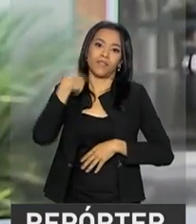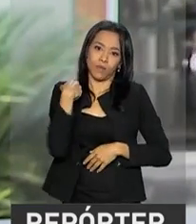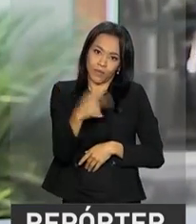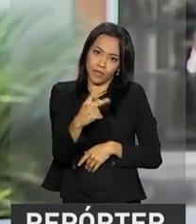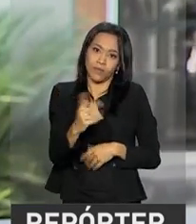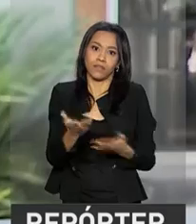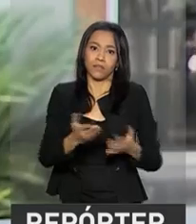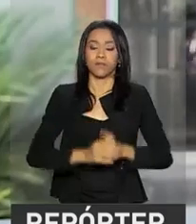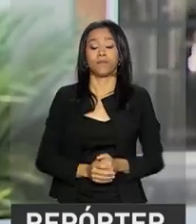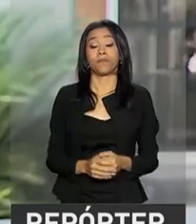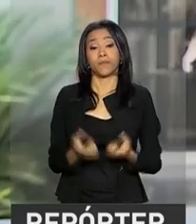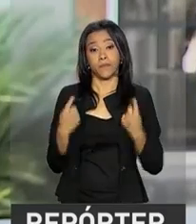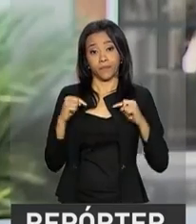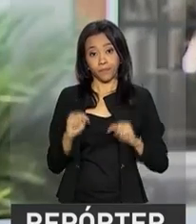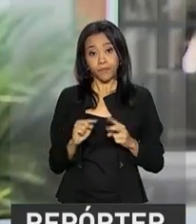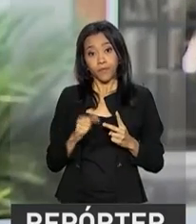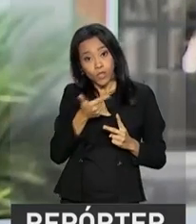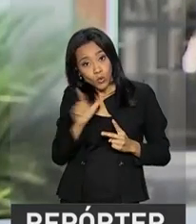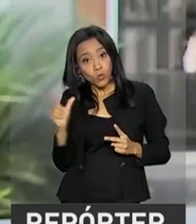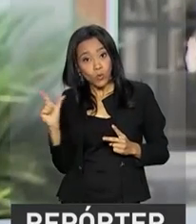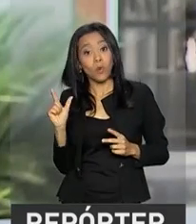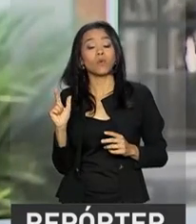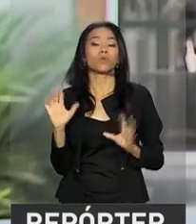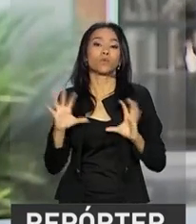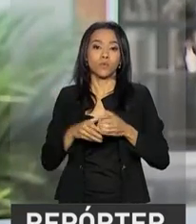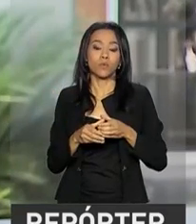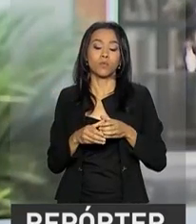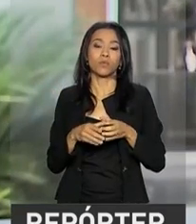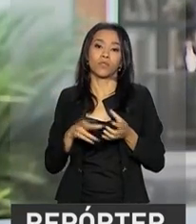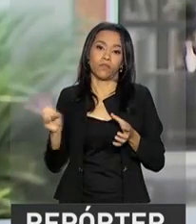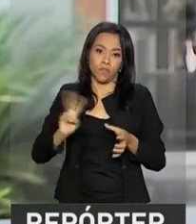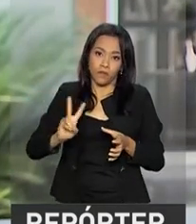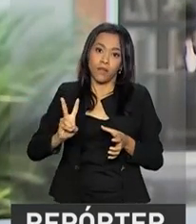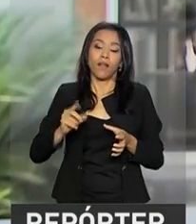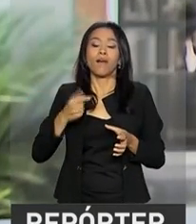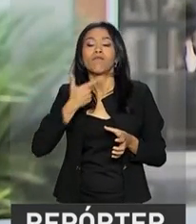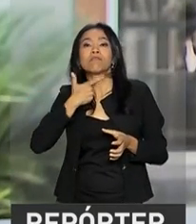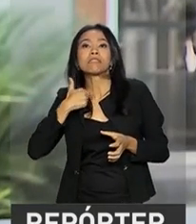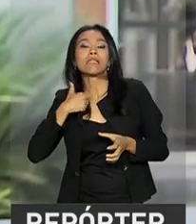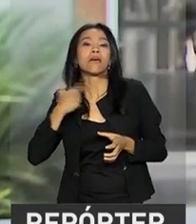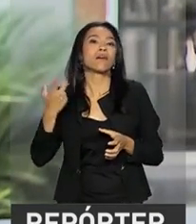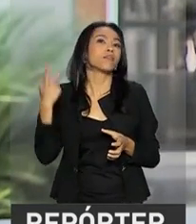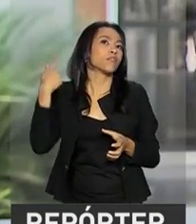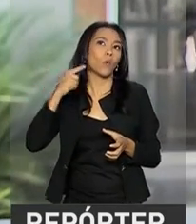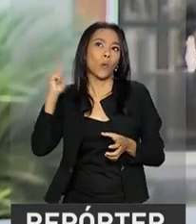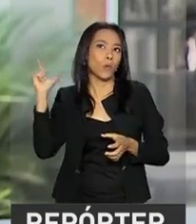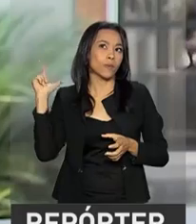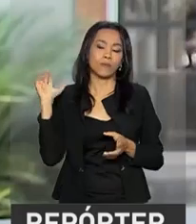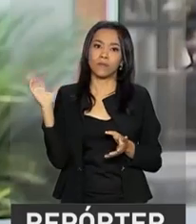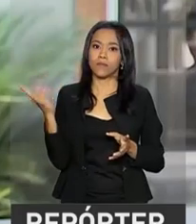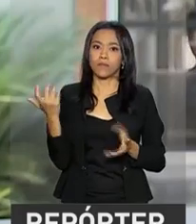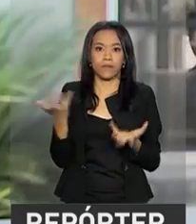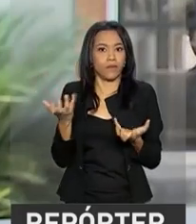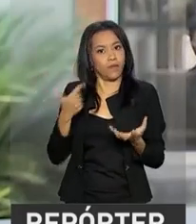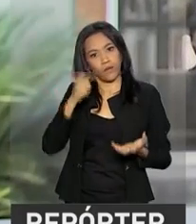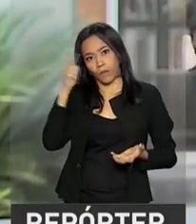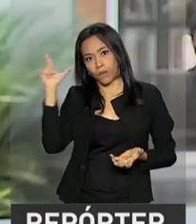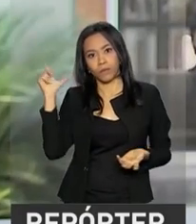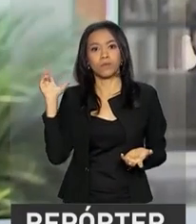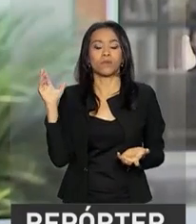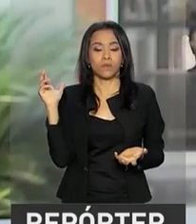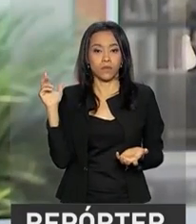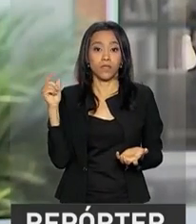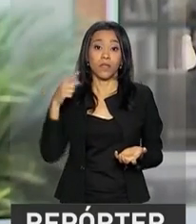nessa questão. E o restante são outras vontades, outro querer, né, do